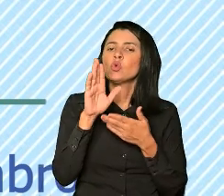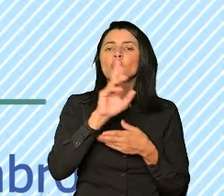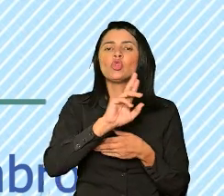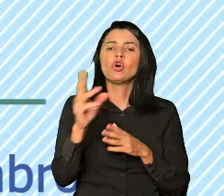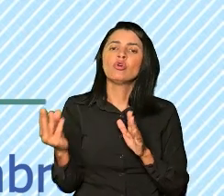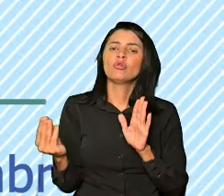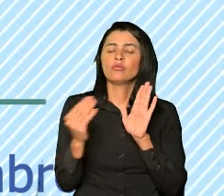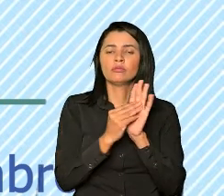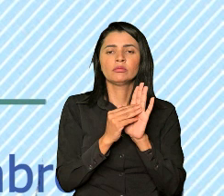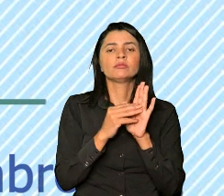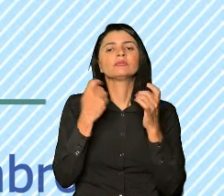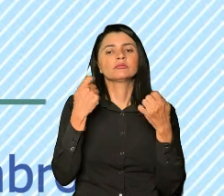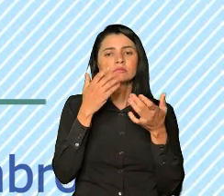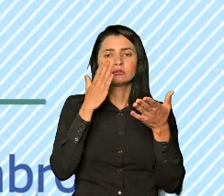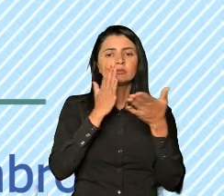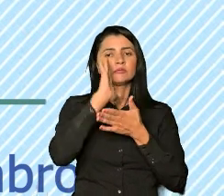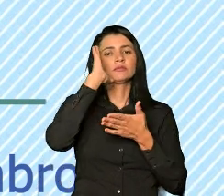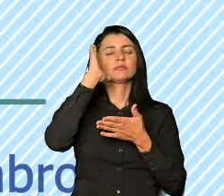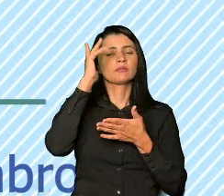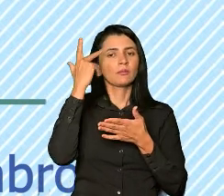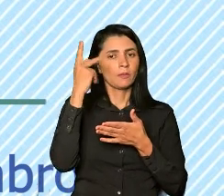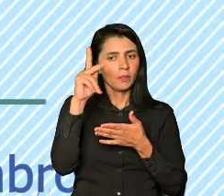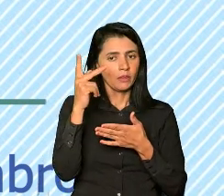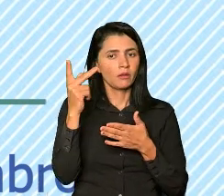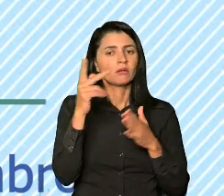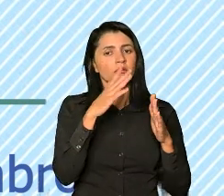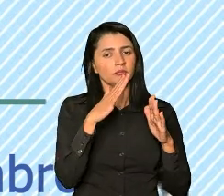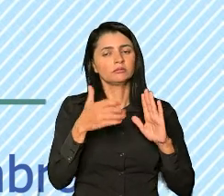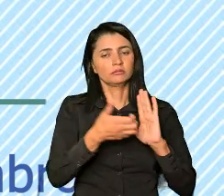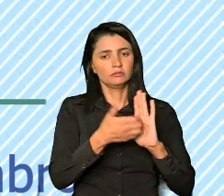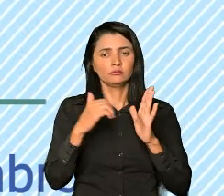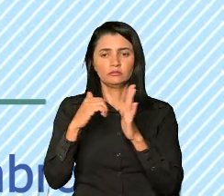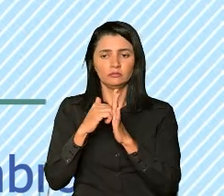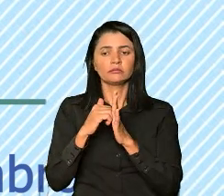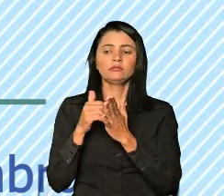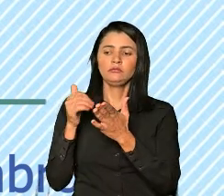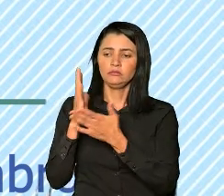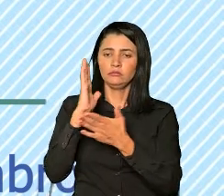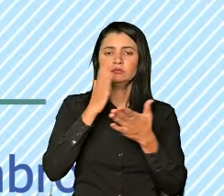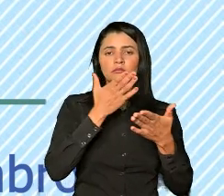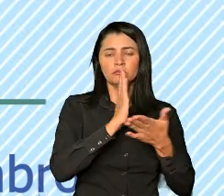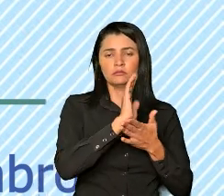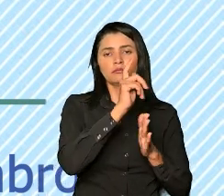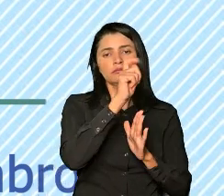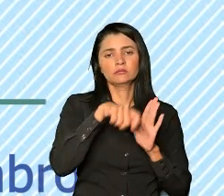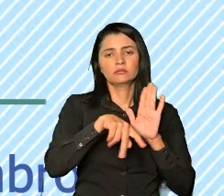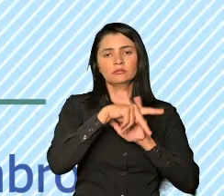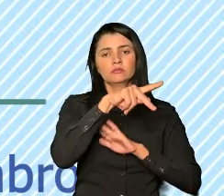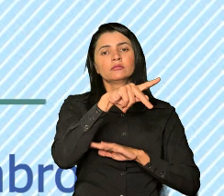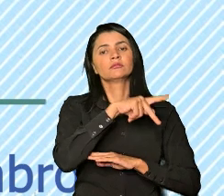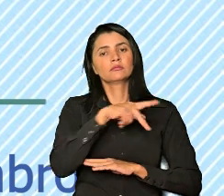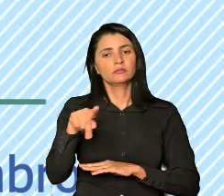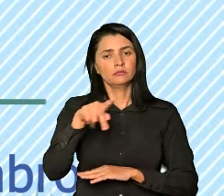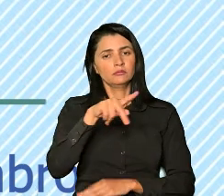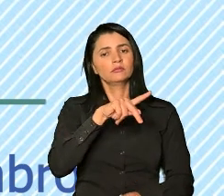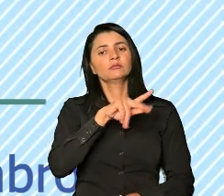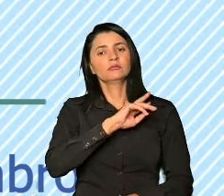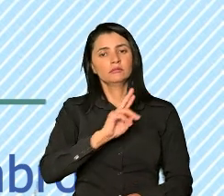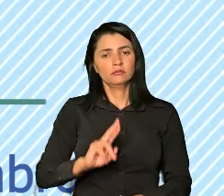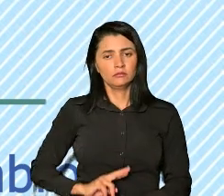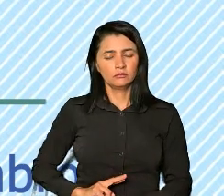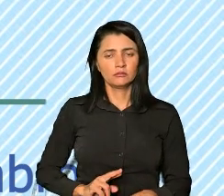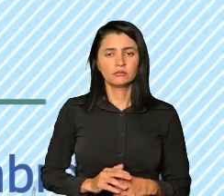nome, mas que tem que ser aprovado pelas duas casas legislativas e sancionada pelo presidente da República. Olha